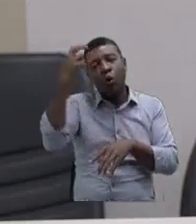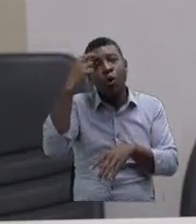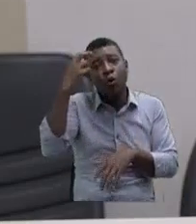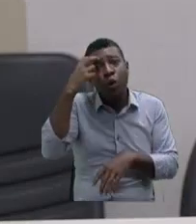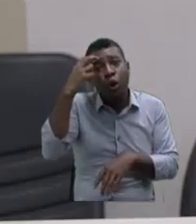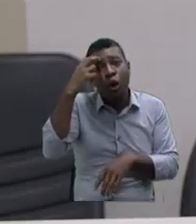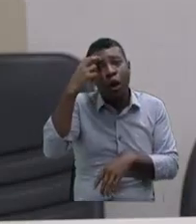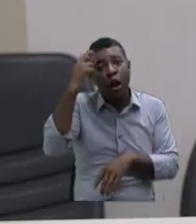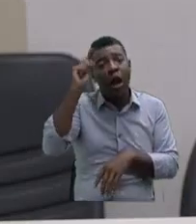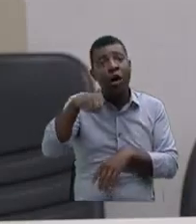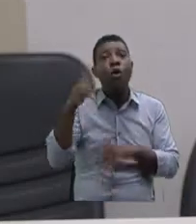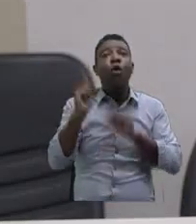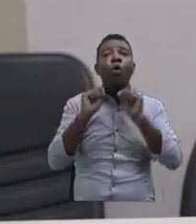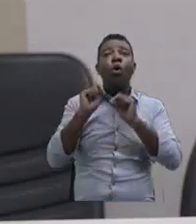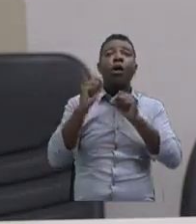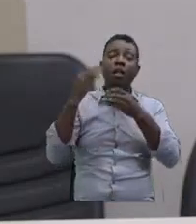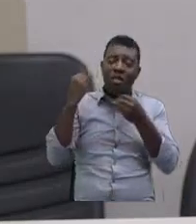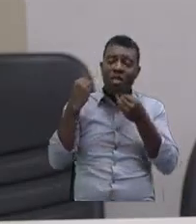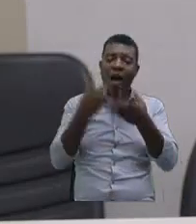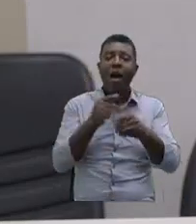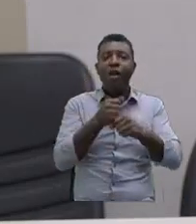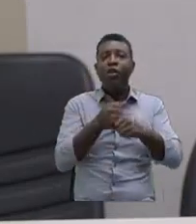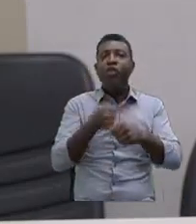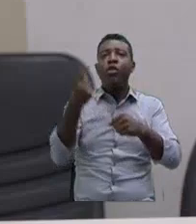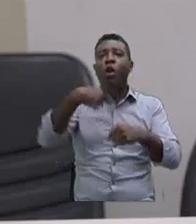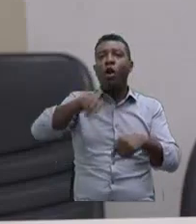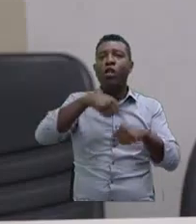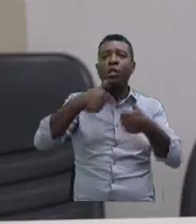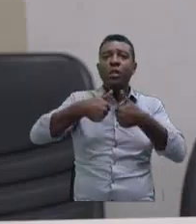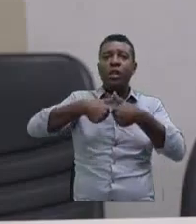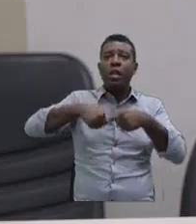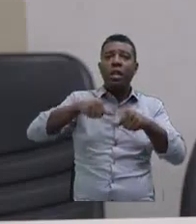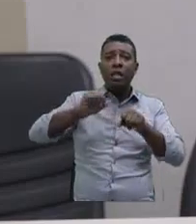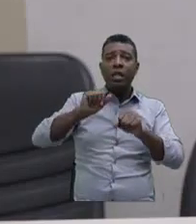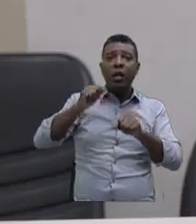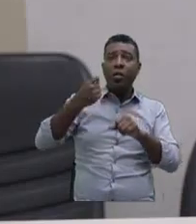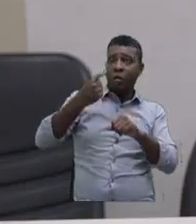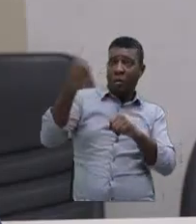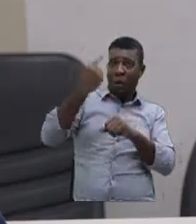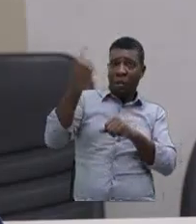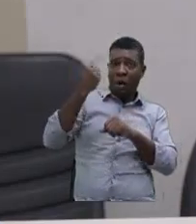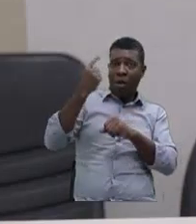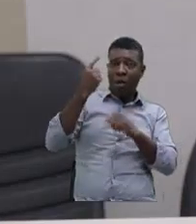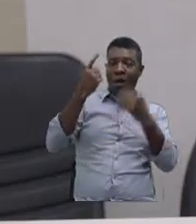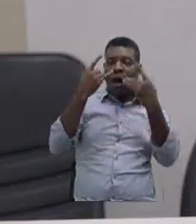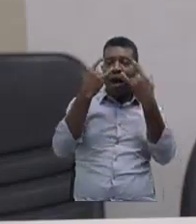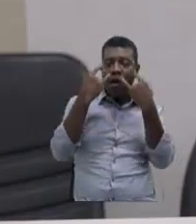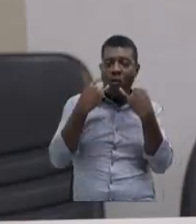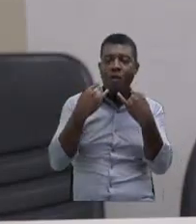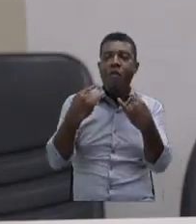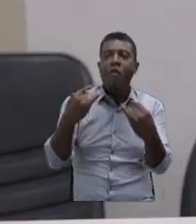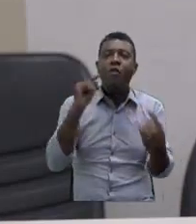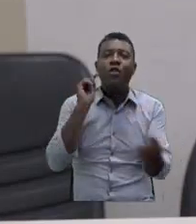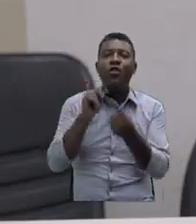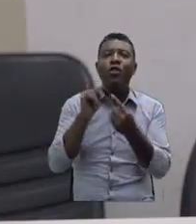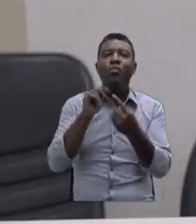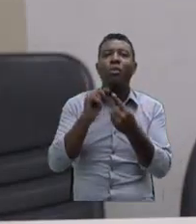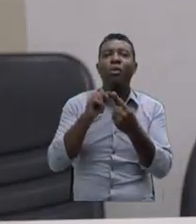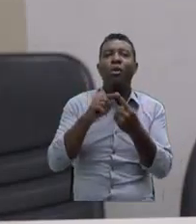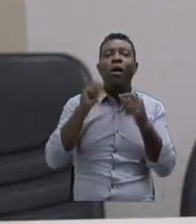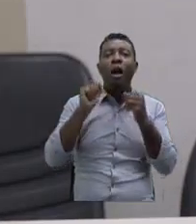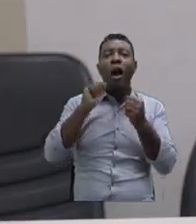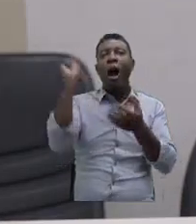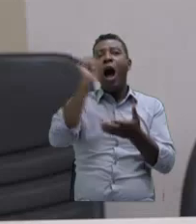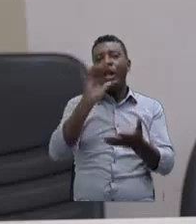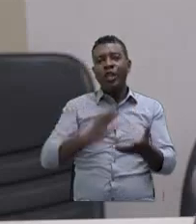aí consolidar o nosso segundo lugar, se nós estamos em primeiro lugar na atração, no nível das